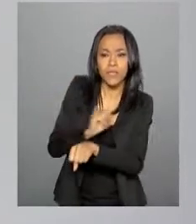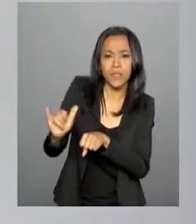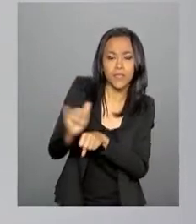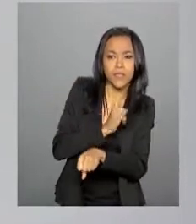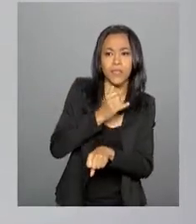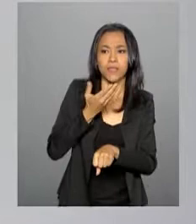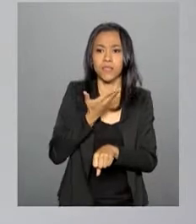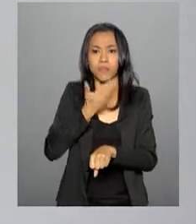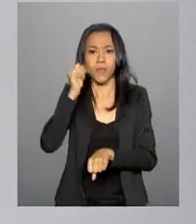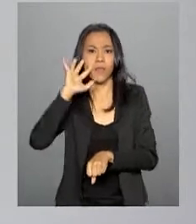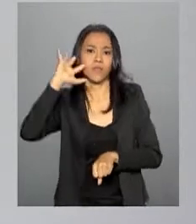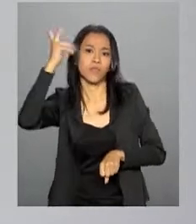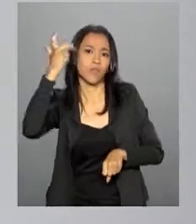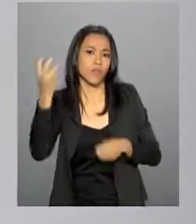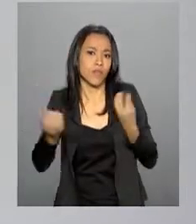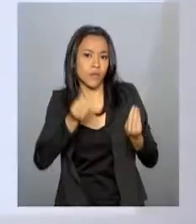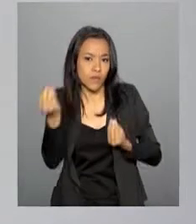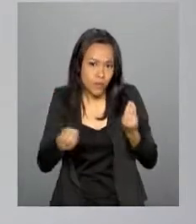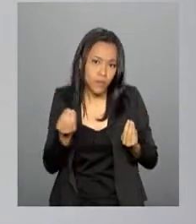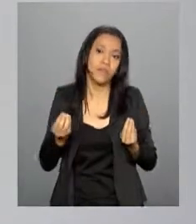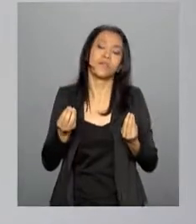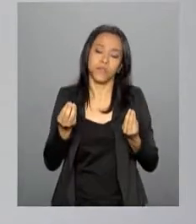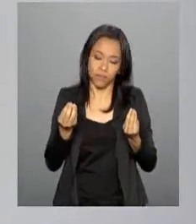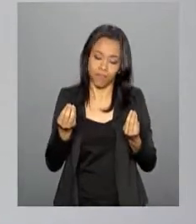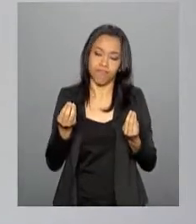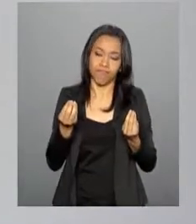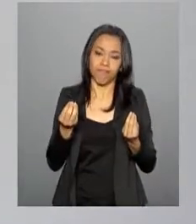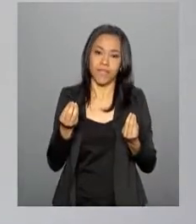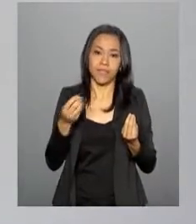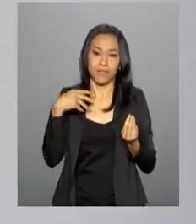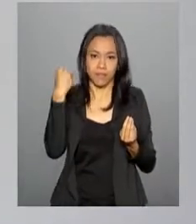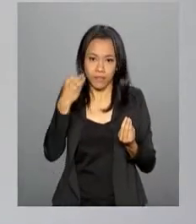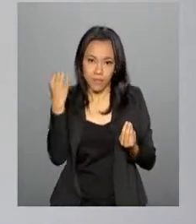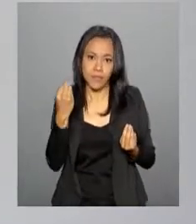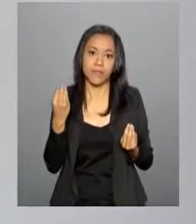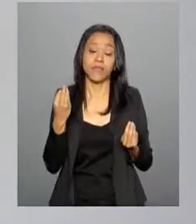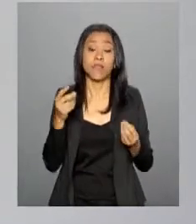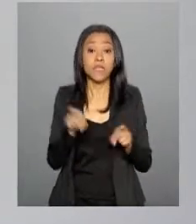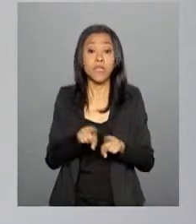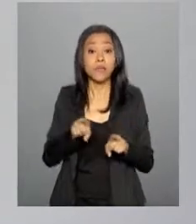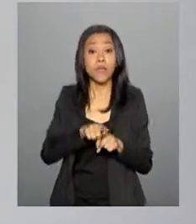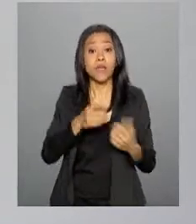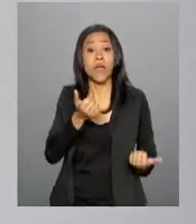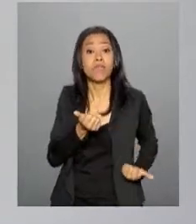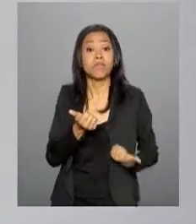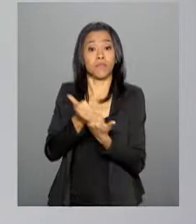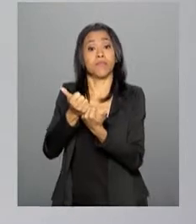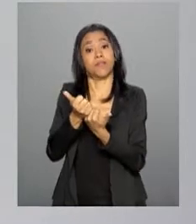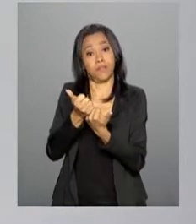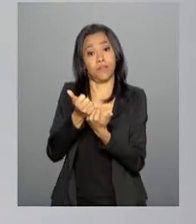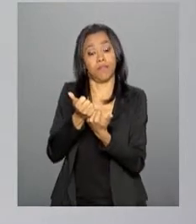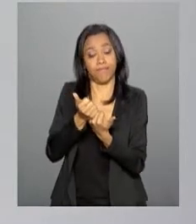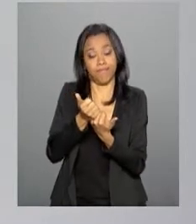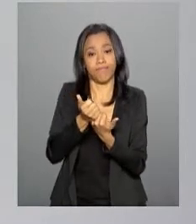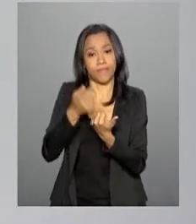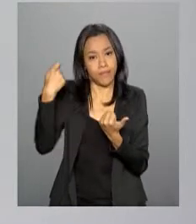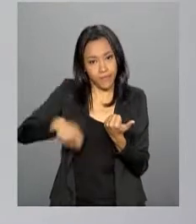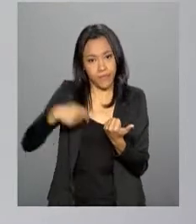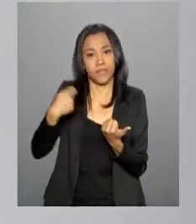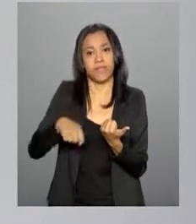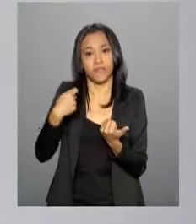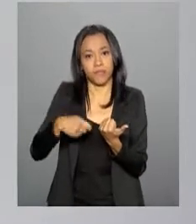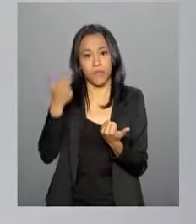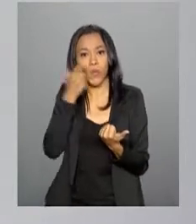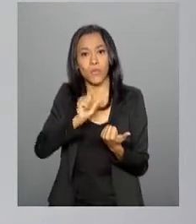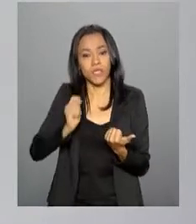melhores soluções, mas sobretudo na cooperação necessária para